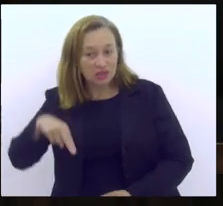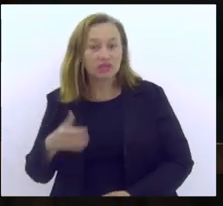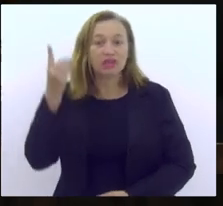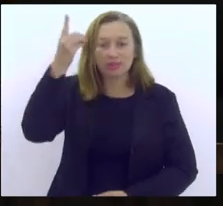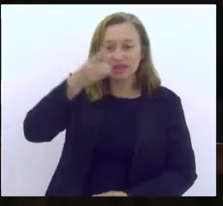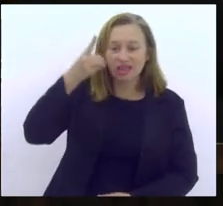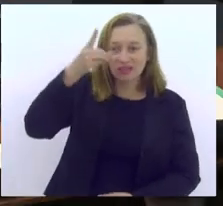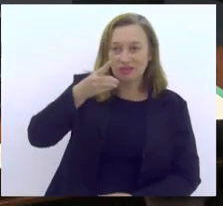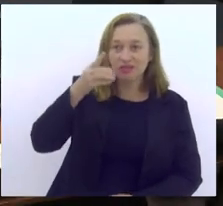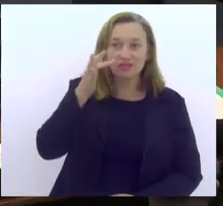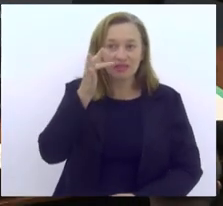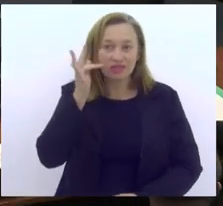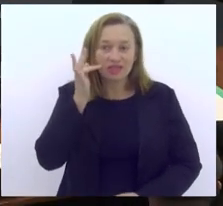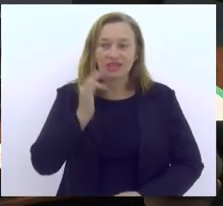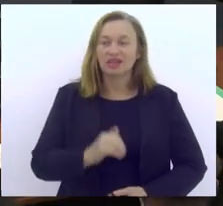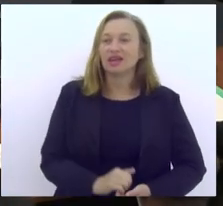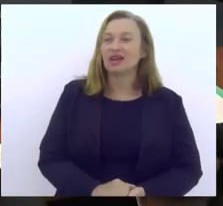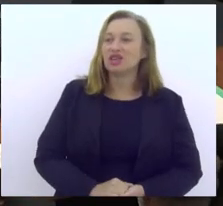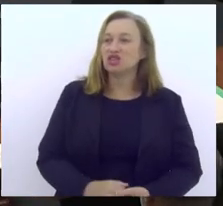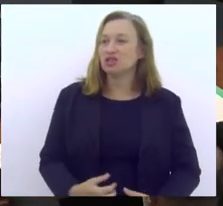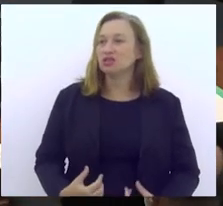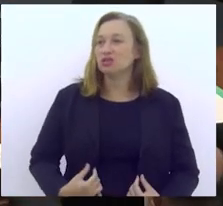Flávio Serafini.